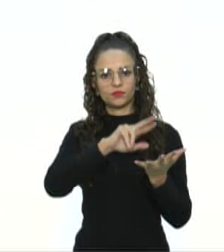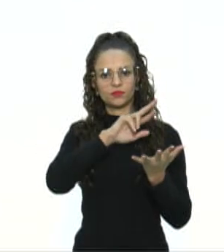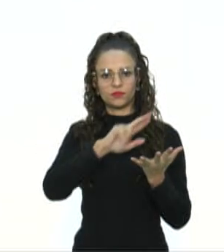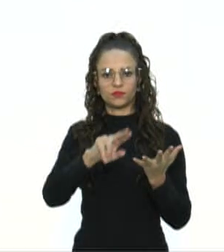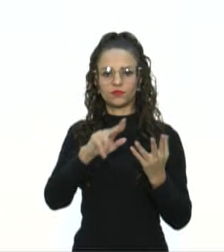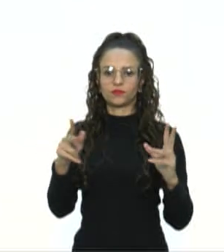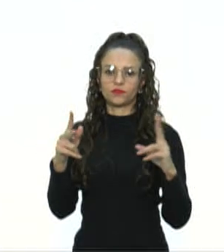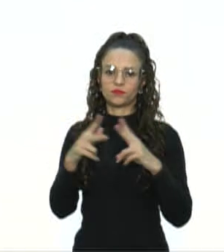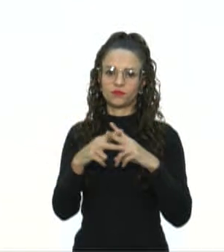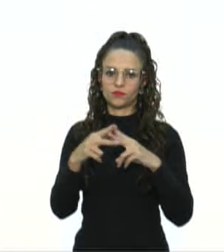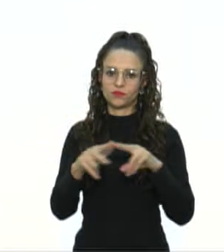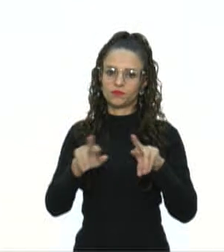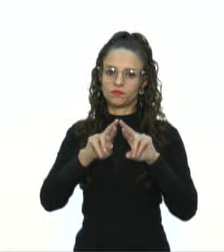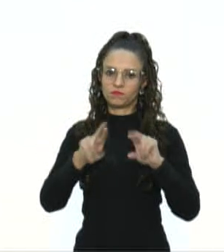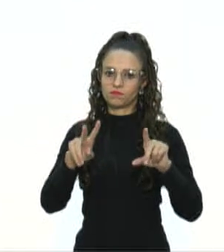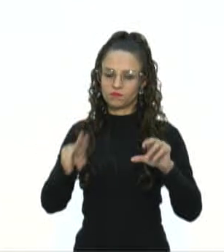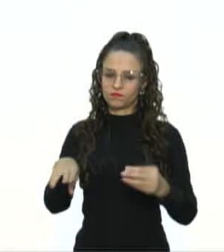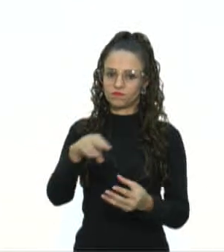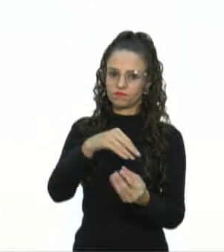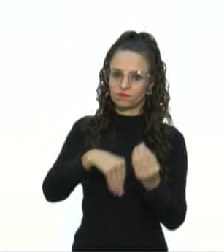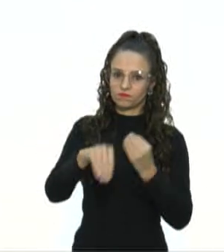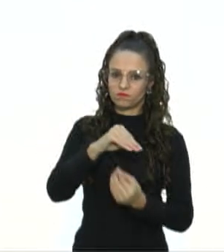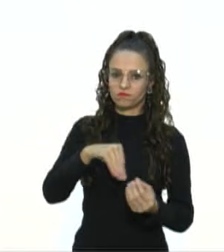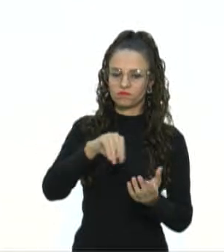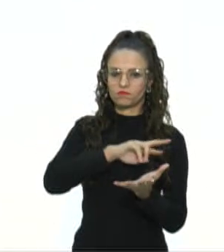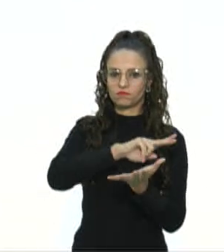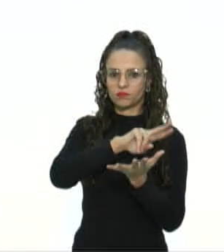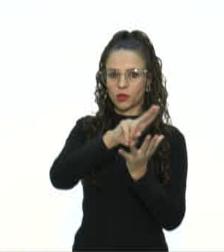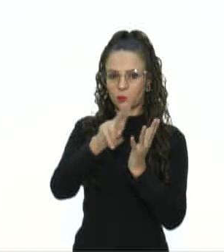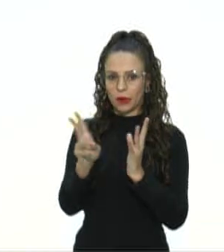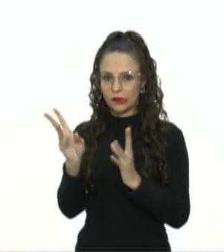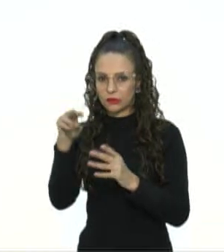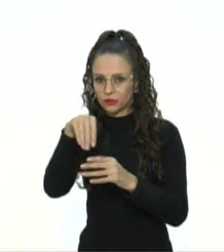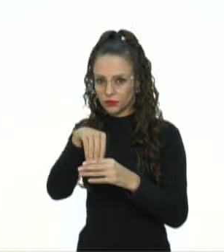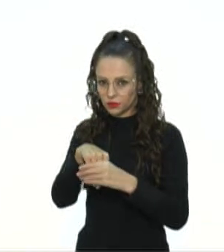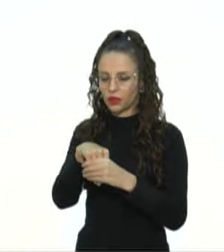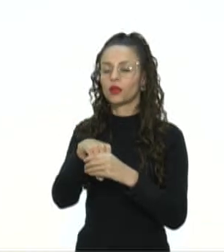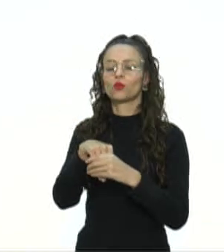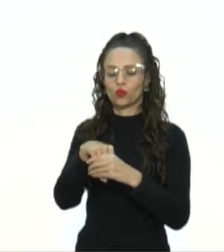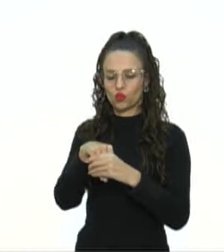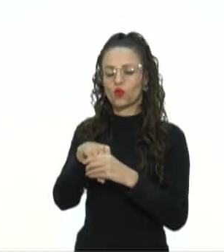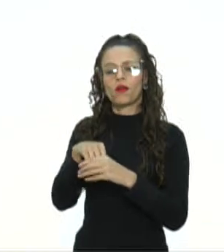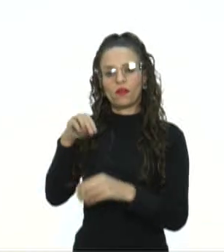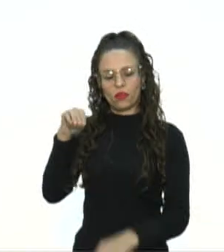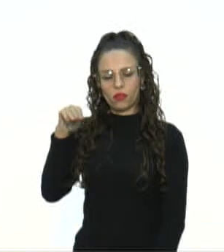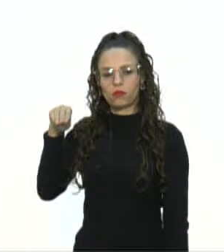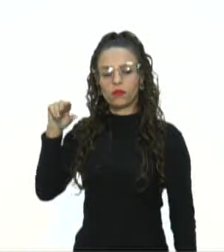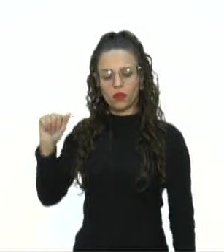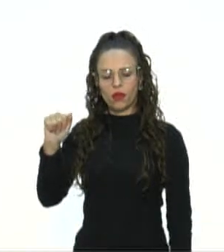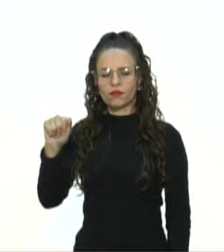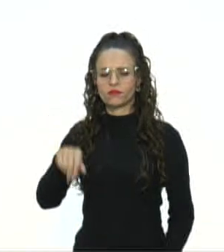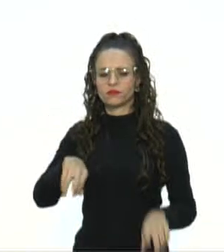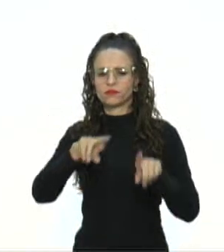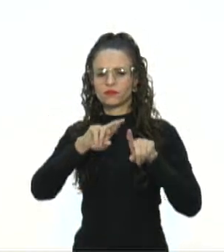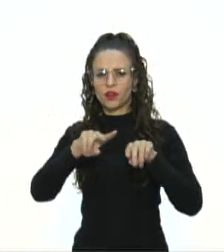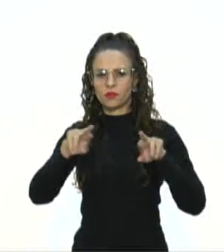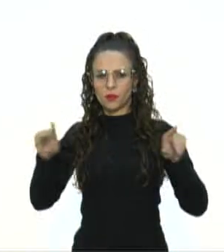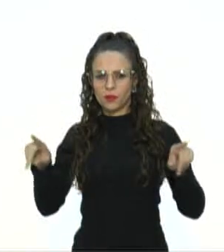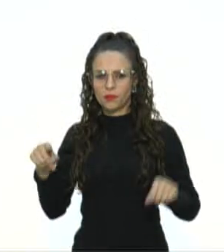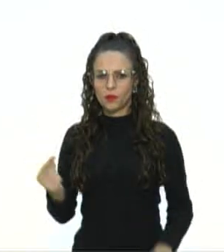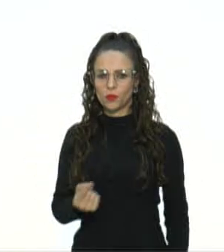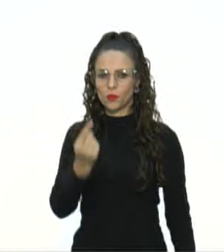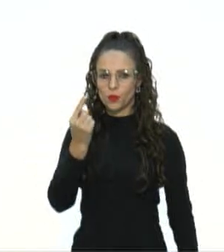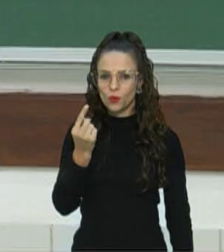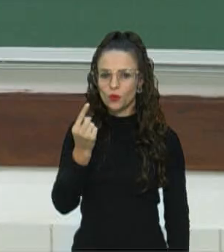mistas, são combates que permitem a utilização de técnicas de várias lutas, ou seja, mistura os mais variados estilos em um único combate.